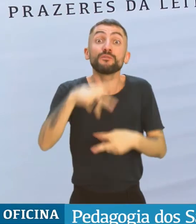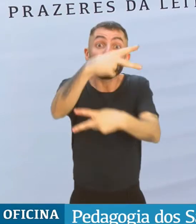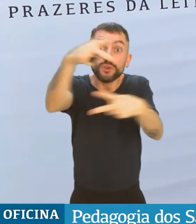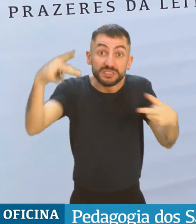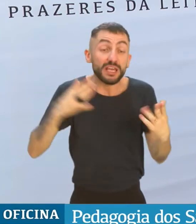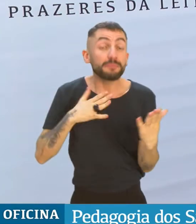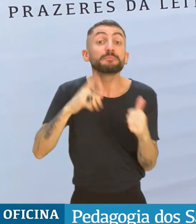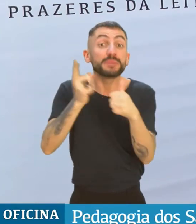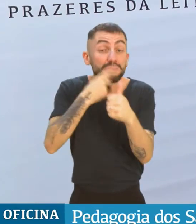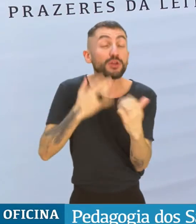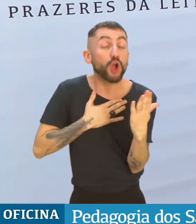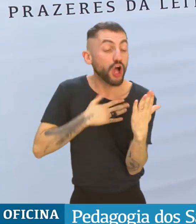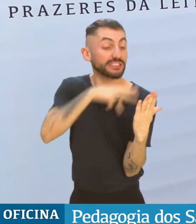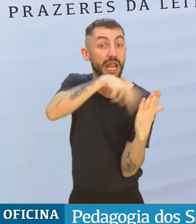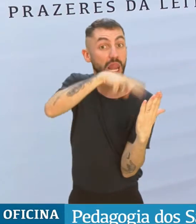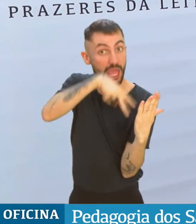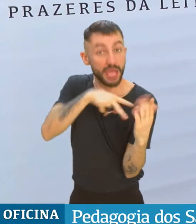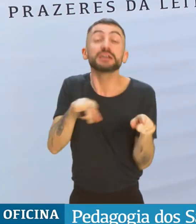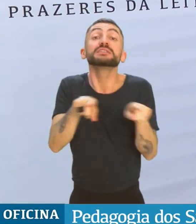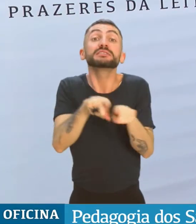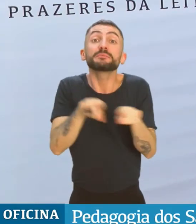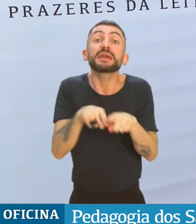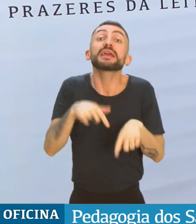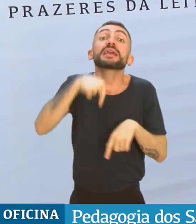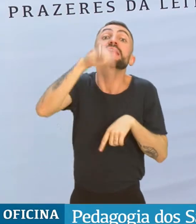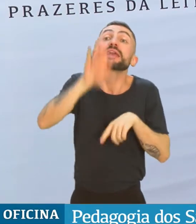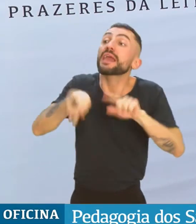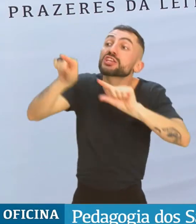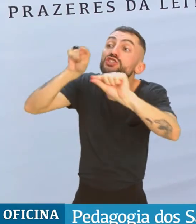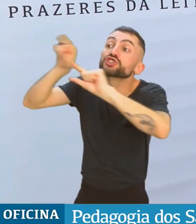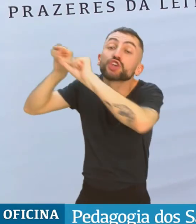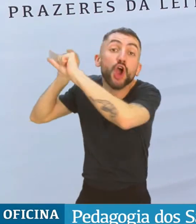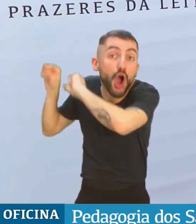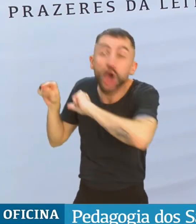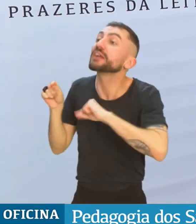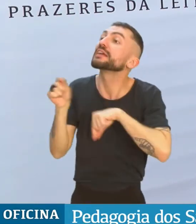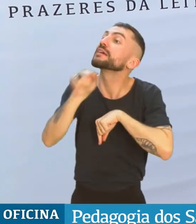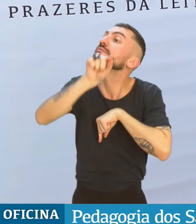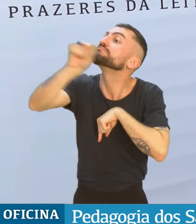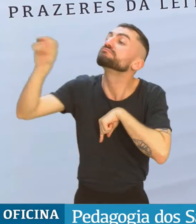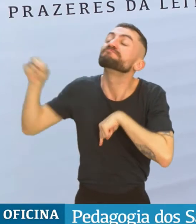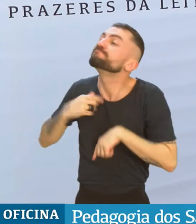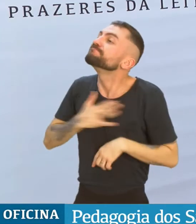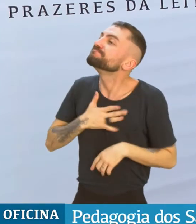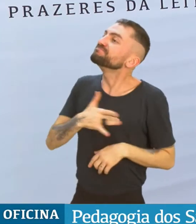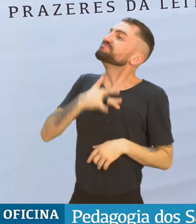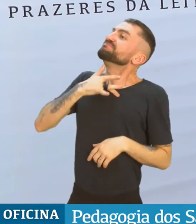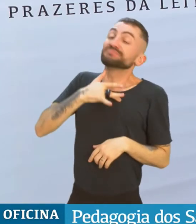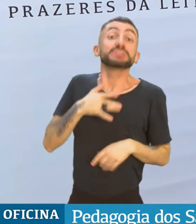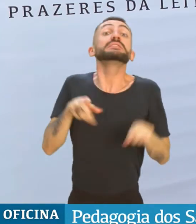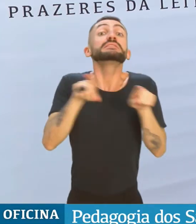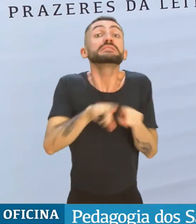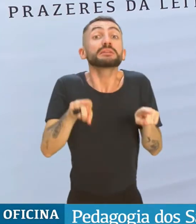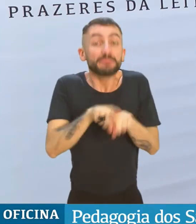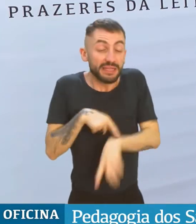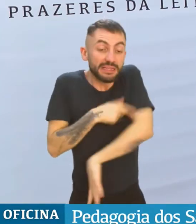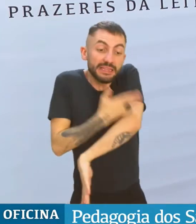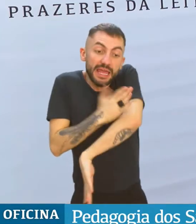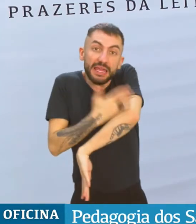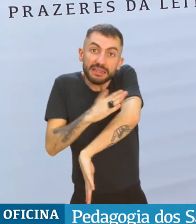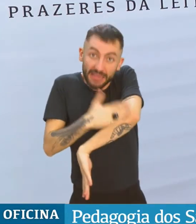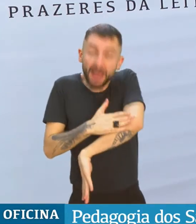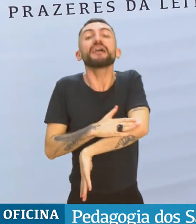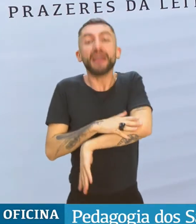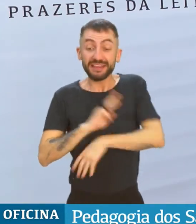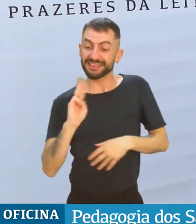leitor, quais são as suas referências e a sua preparação, é uma preparação primária, básica e